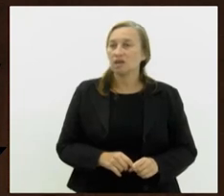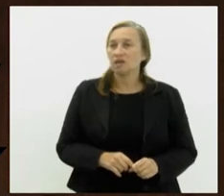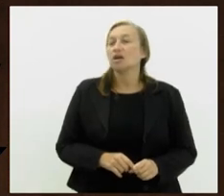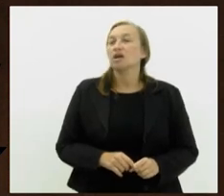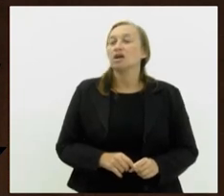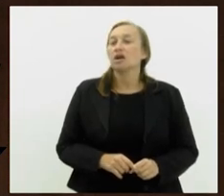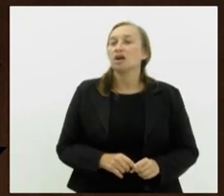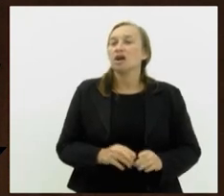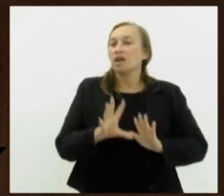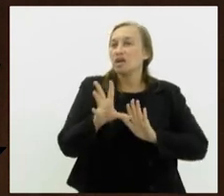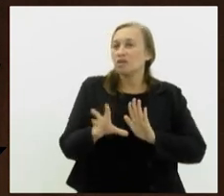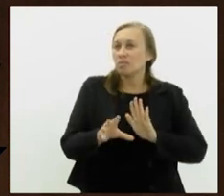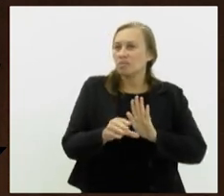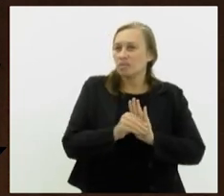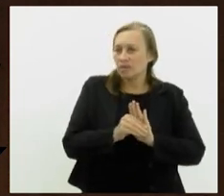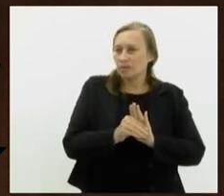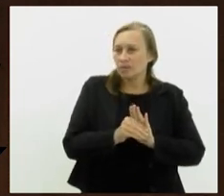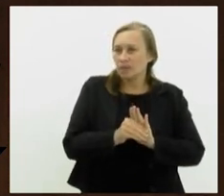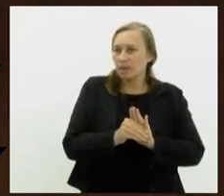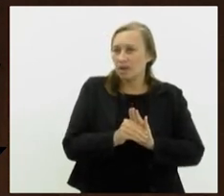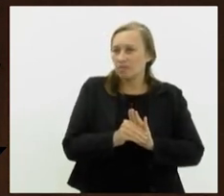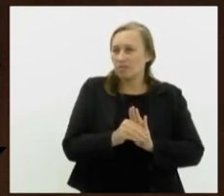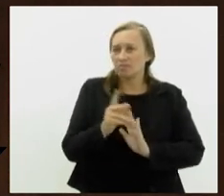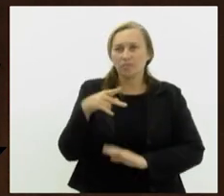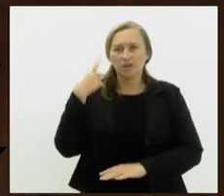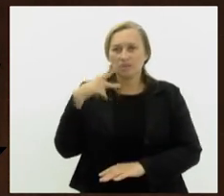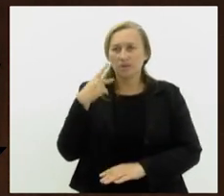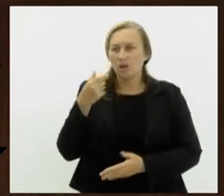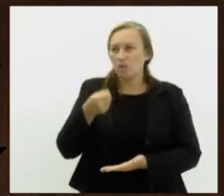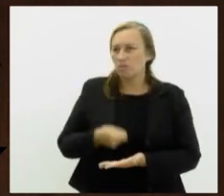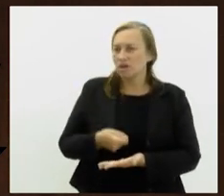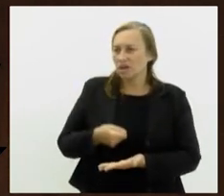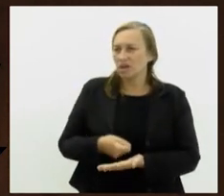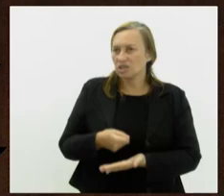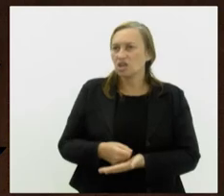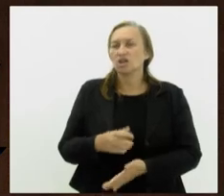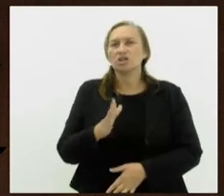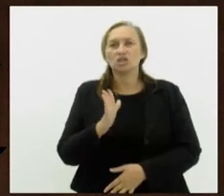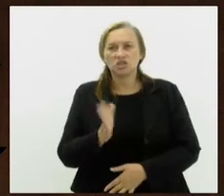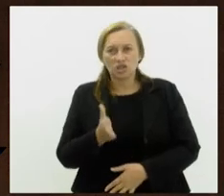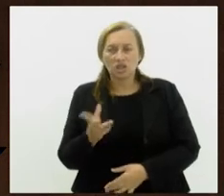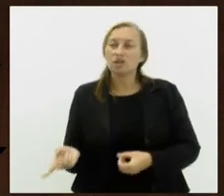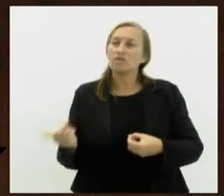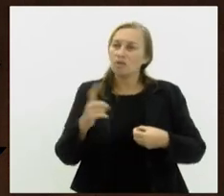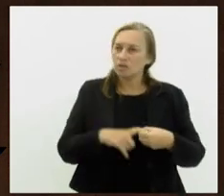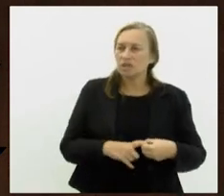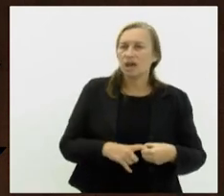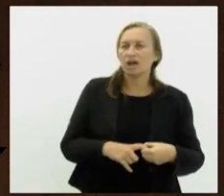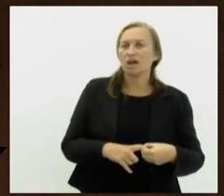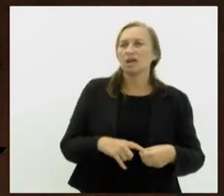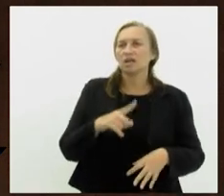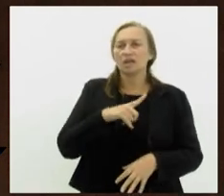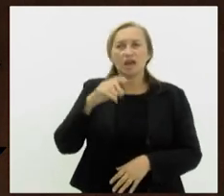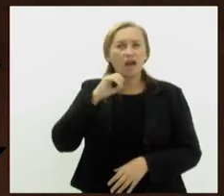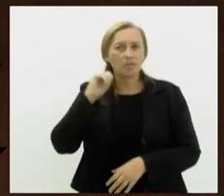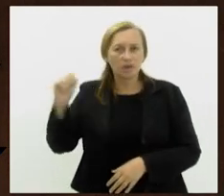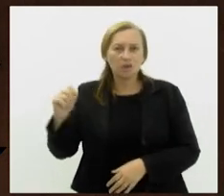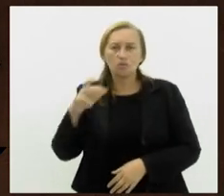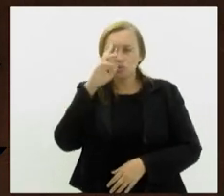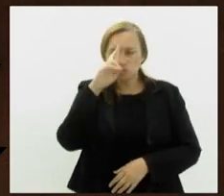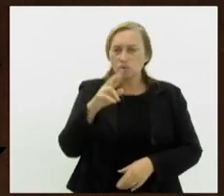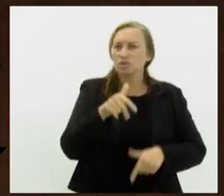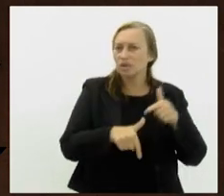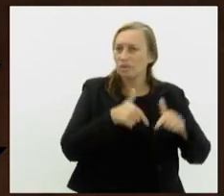obrigatórias. Isso tem que voltar à pauta em algum momento. A gente já está em abril, houve uma resolução, Vossa Excelência foi um dos que trabalhou por